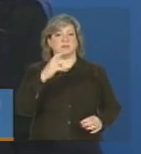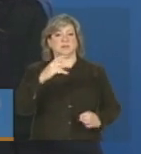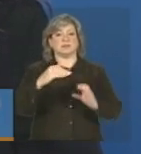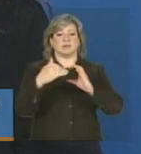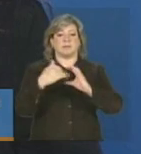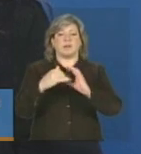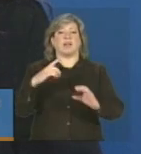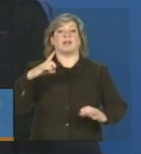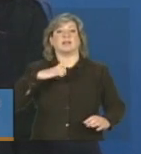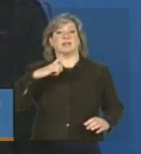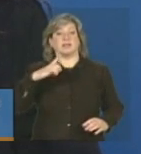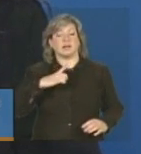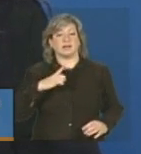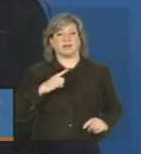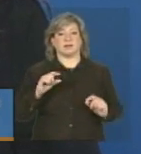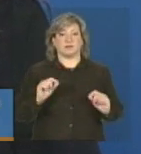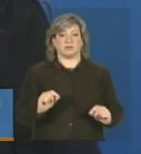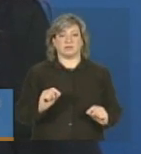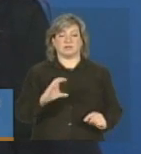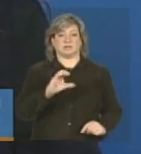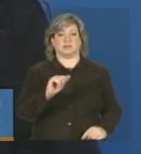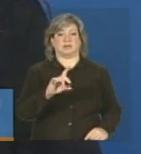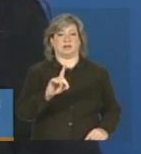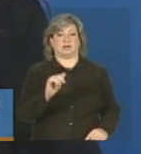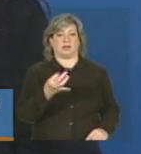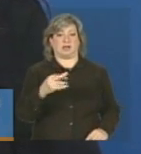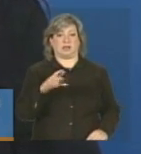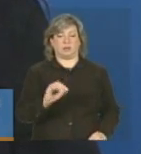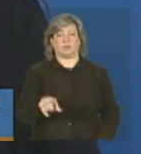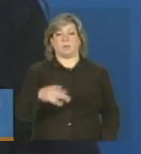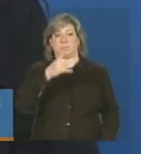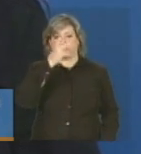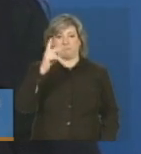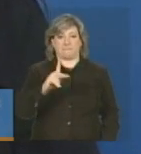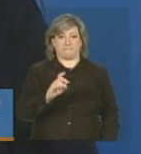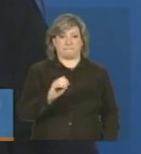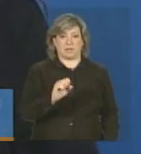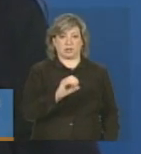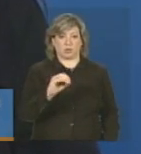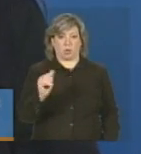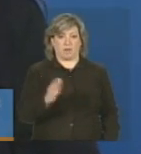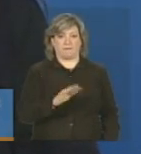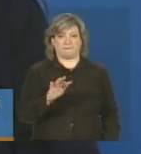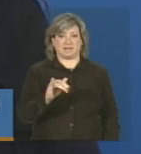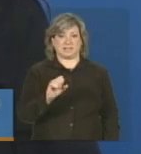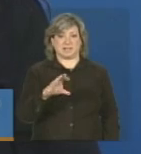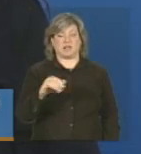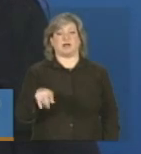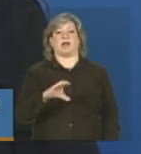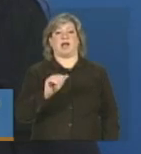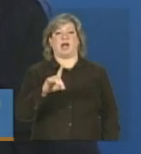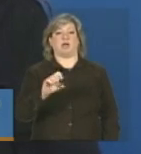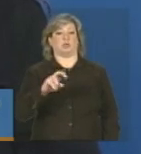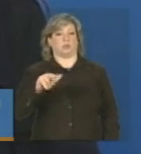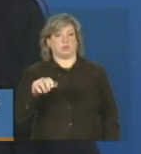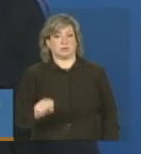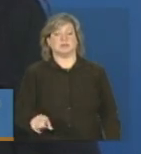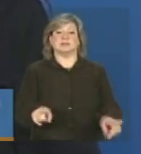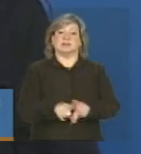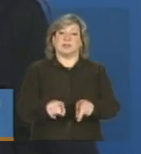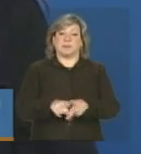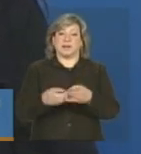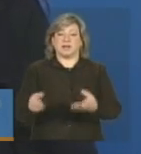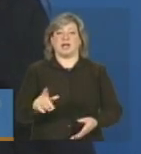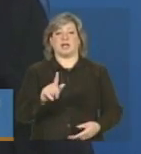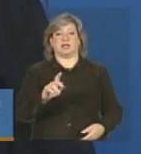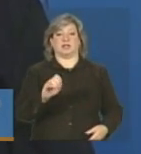lá no cadastro da pessoa física, lá no CAD SUAS. E o gestor também